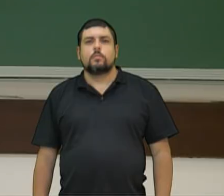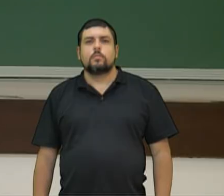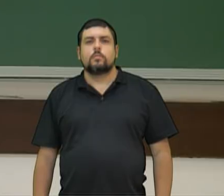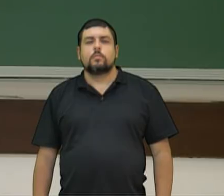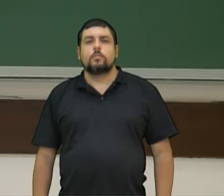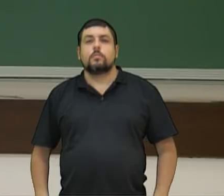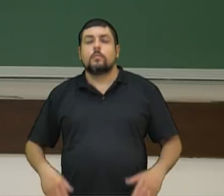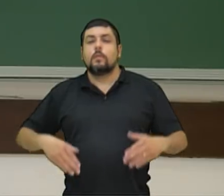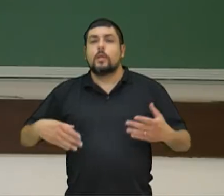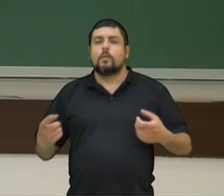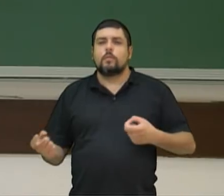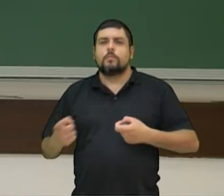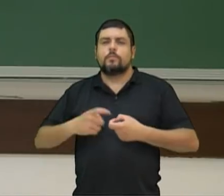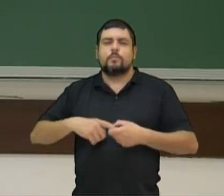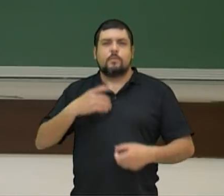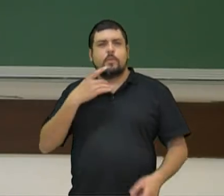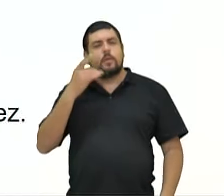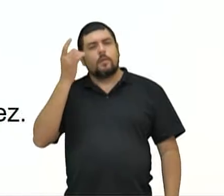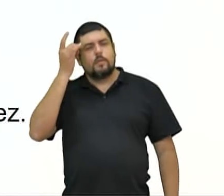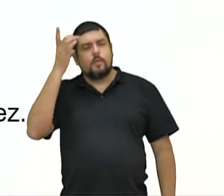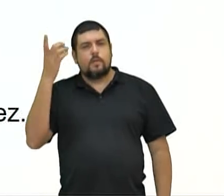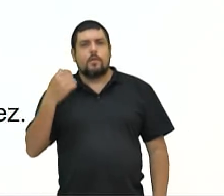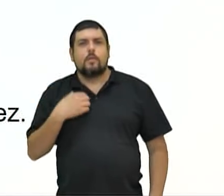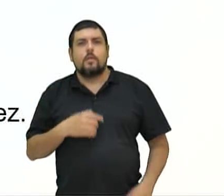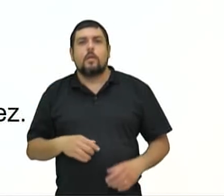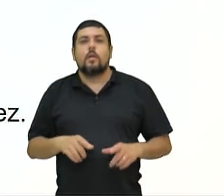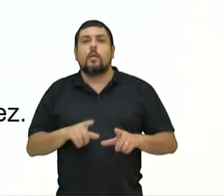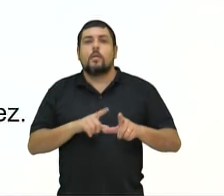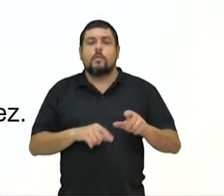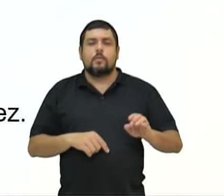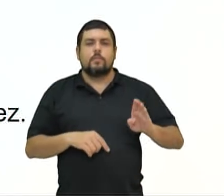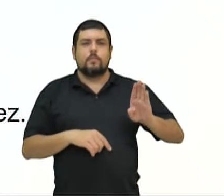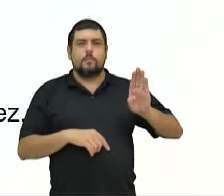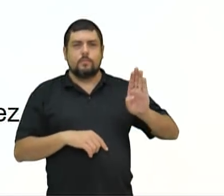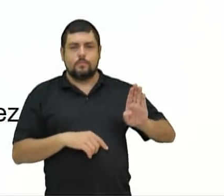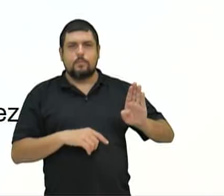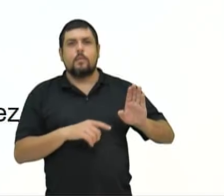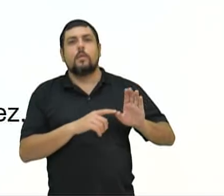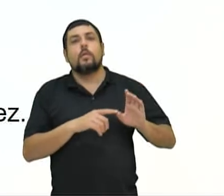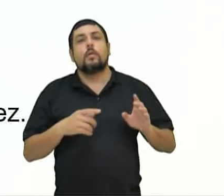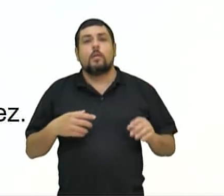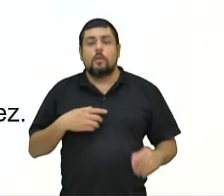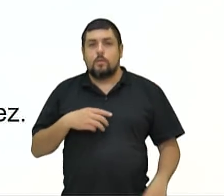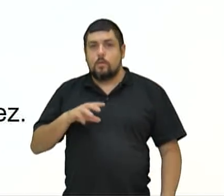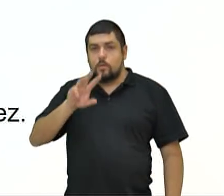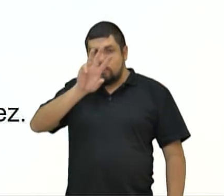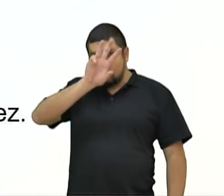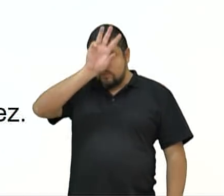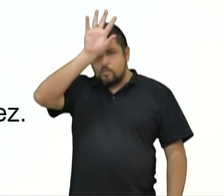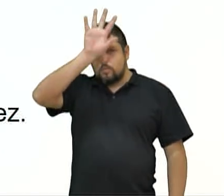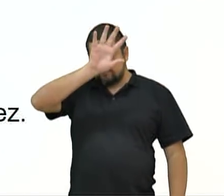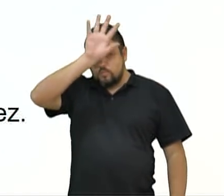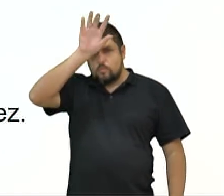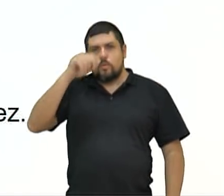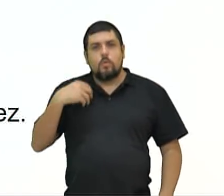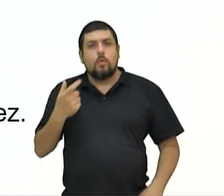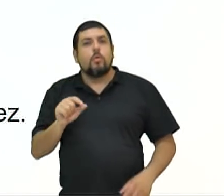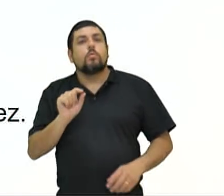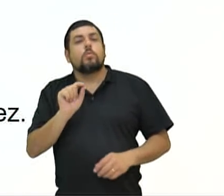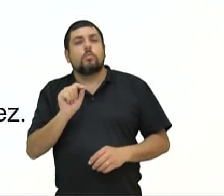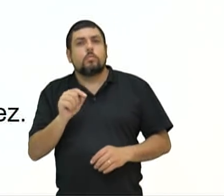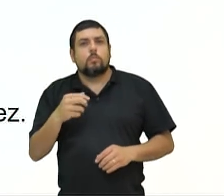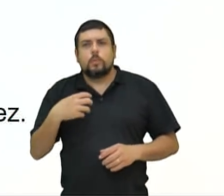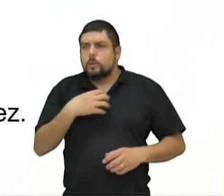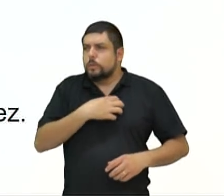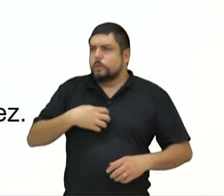Retornando, pessoal, essa estava muito fácil, né? Então, quem marcou ali a letra B, né? O Cebolinha nitidamente corre para não levar uma surra